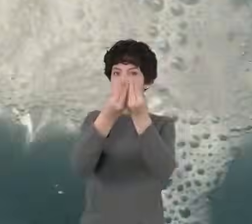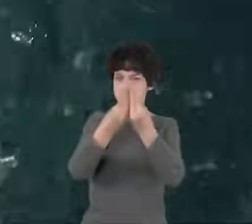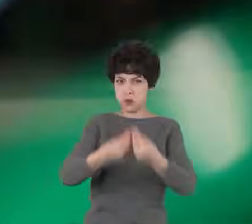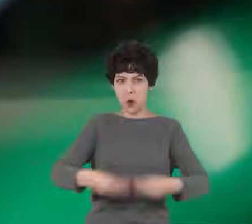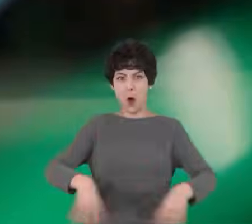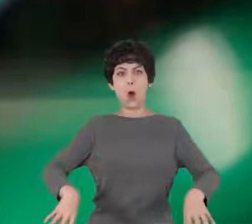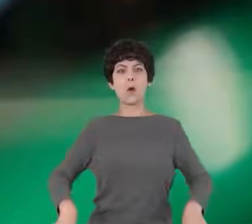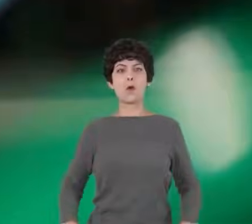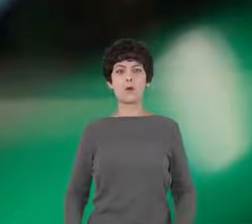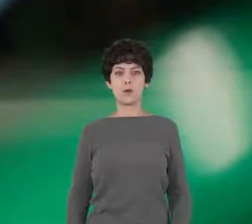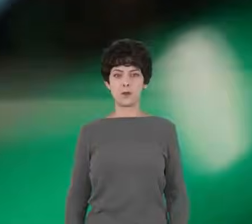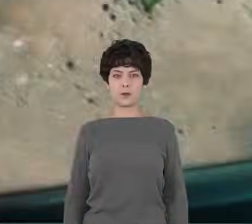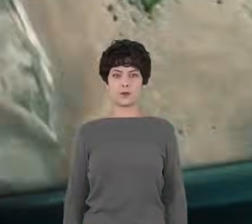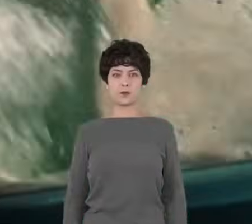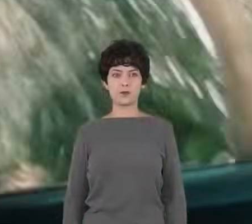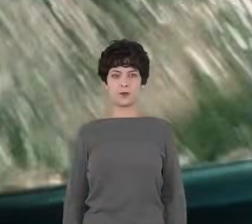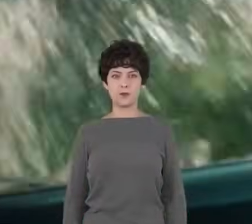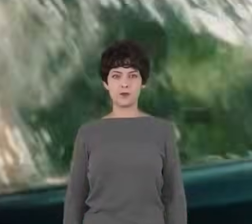gota.